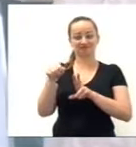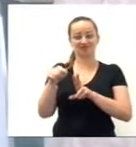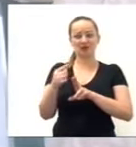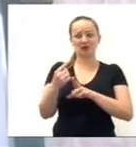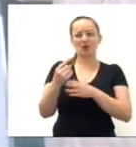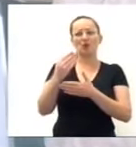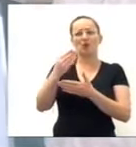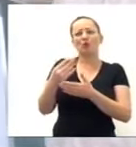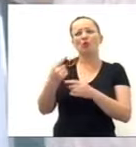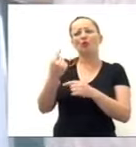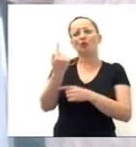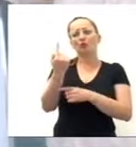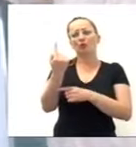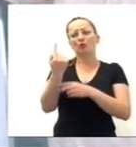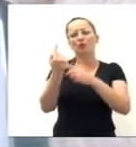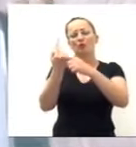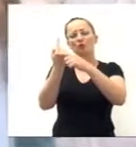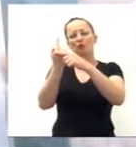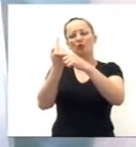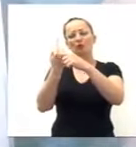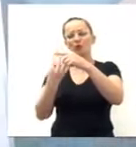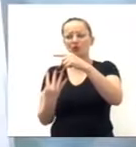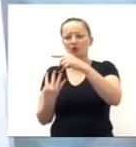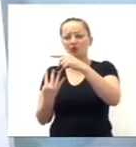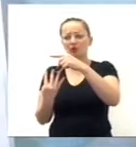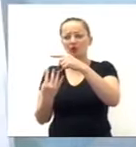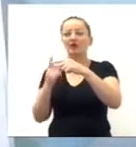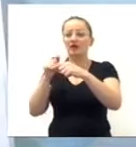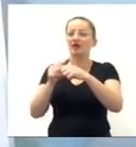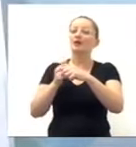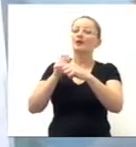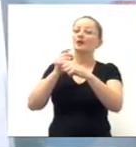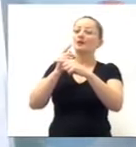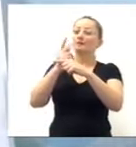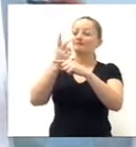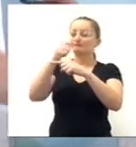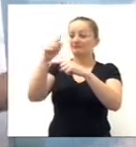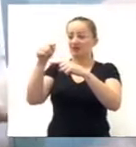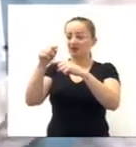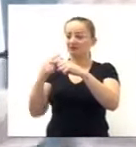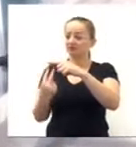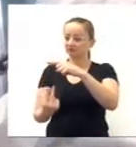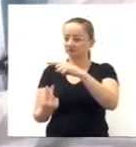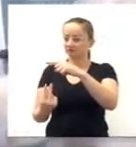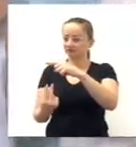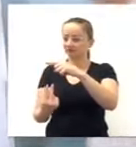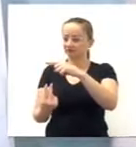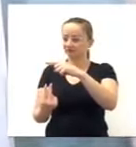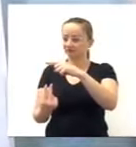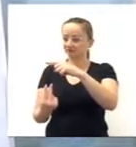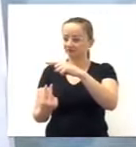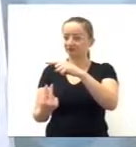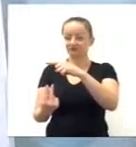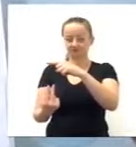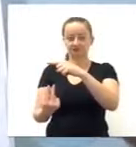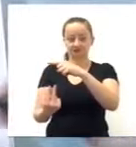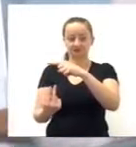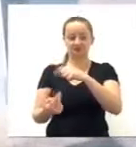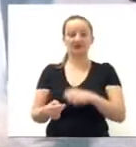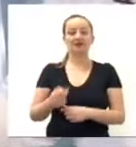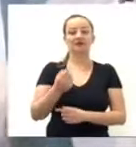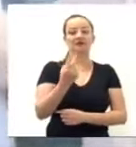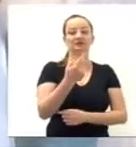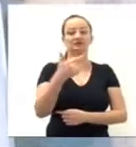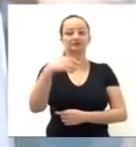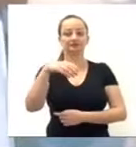1/4? Π sobre 2. Bom, e 270? Vamos pensar.